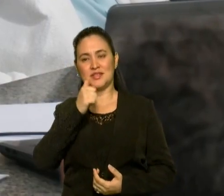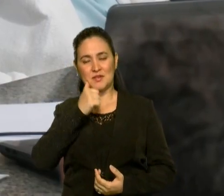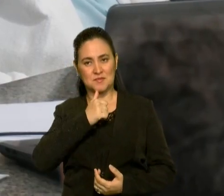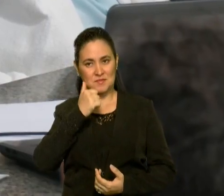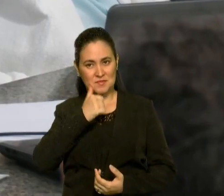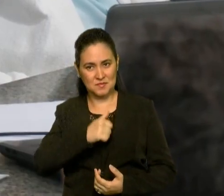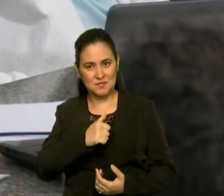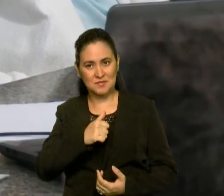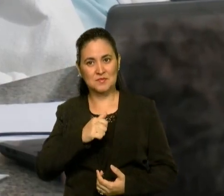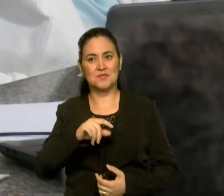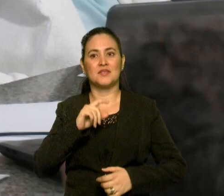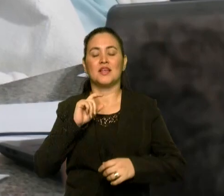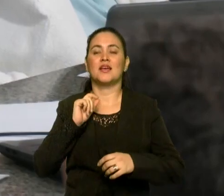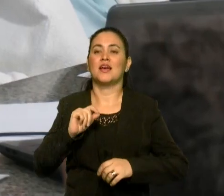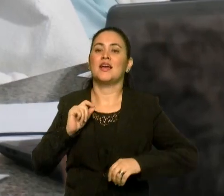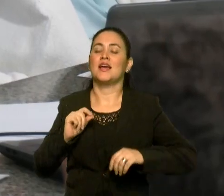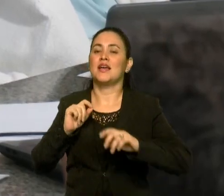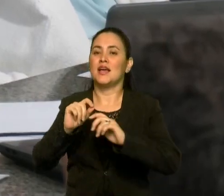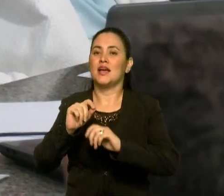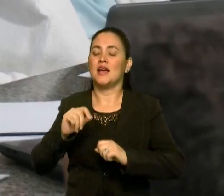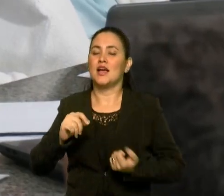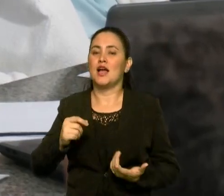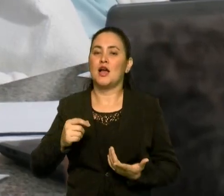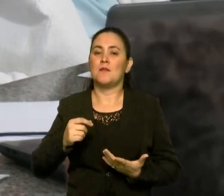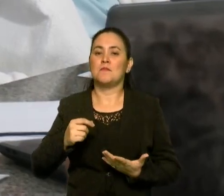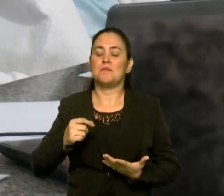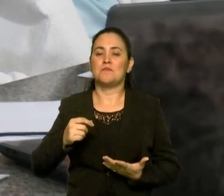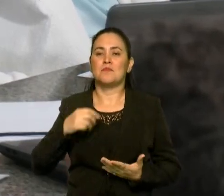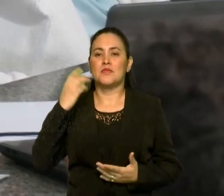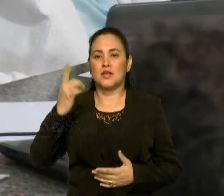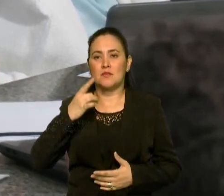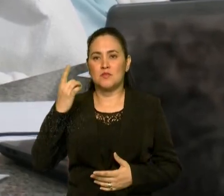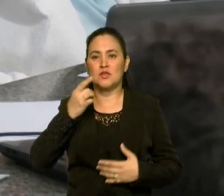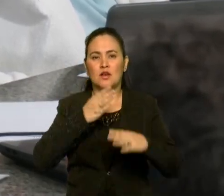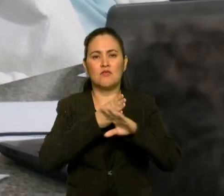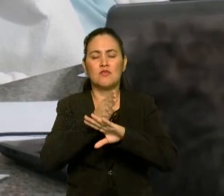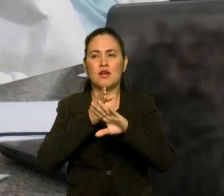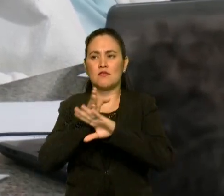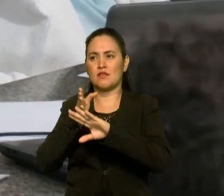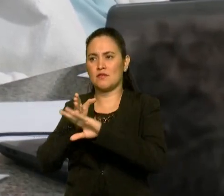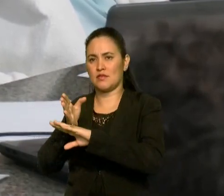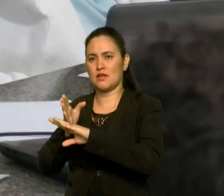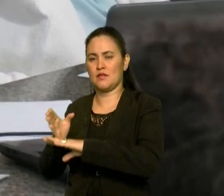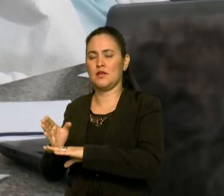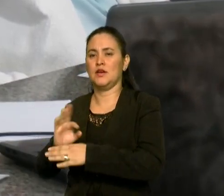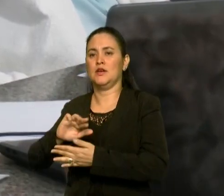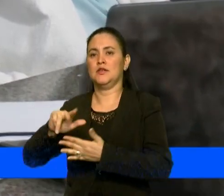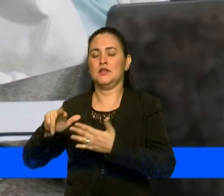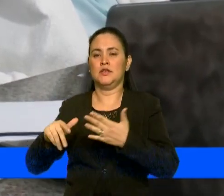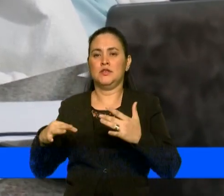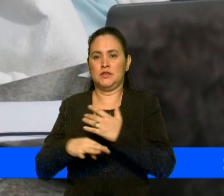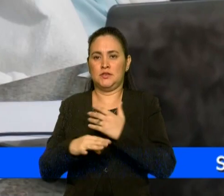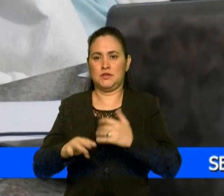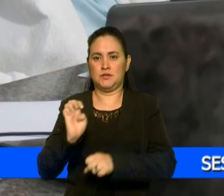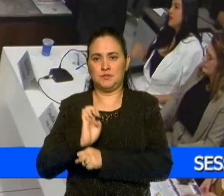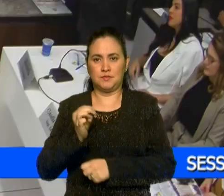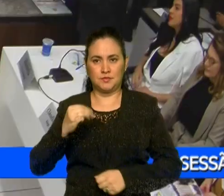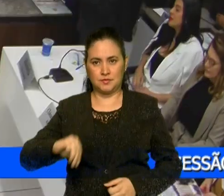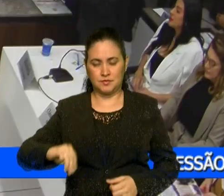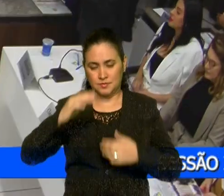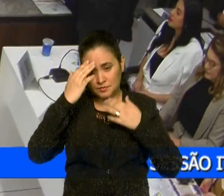Parlamento Estadual nas diversas cidades do Estado do Maranhão. Aqui agradecer aqui ao deputado Roberto Costa, ao